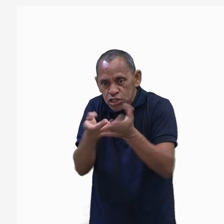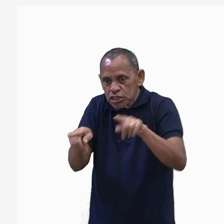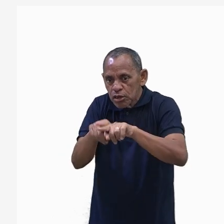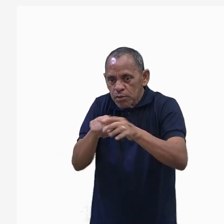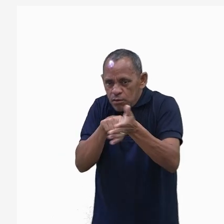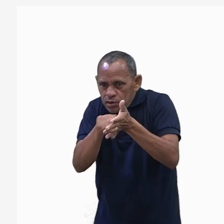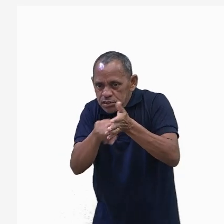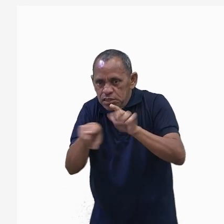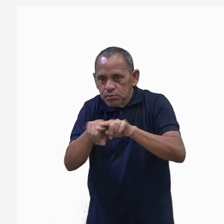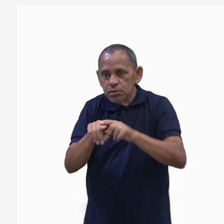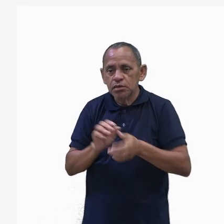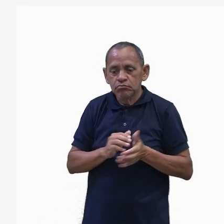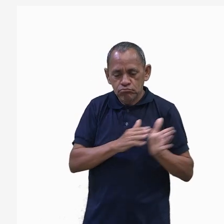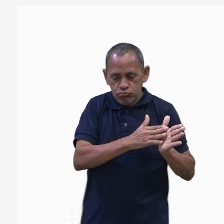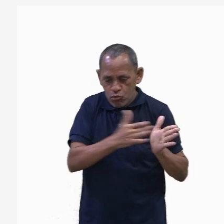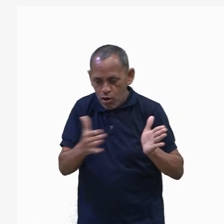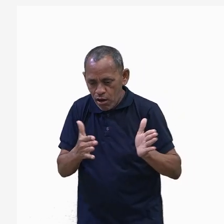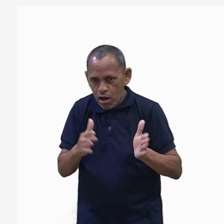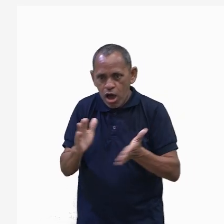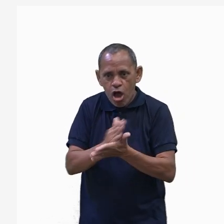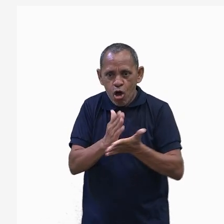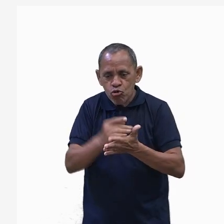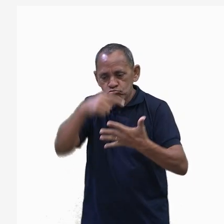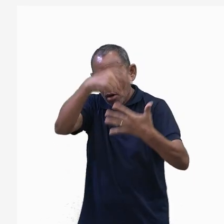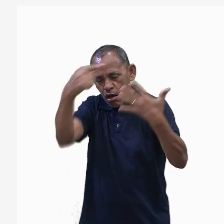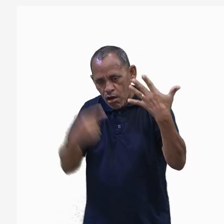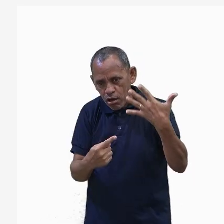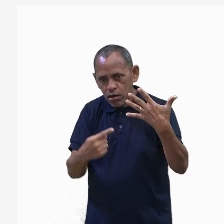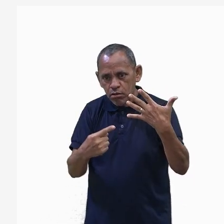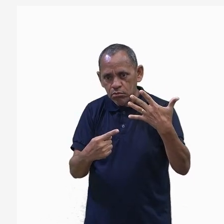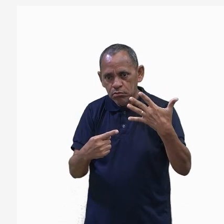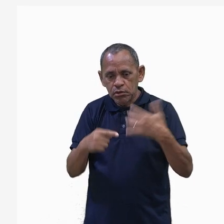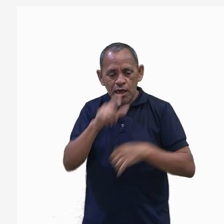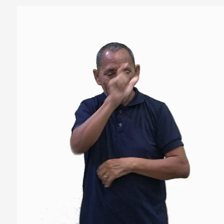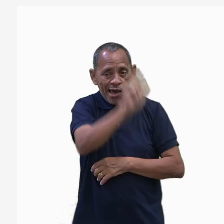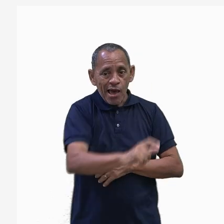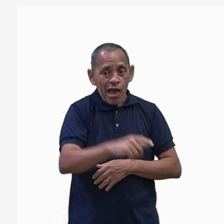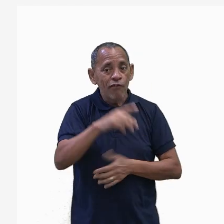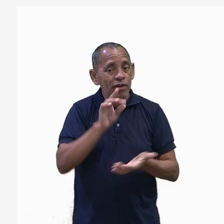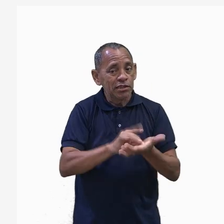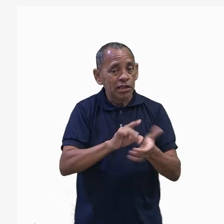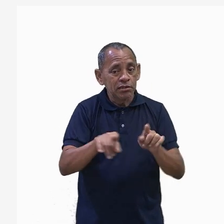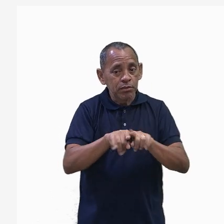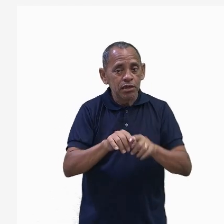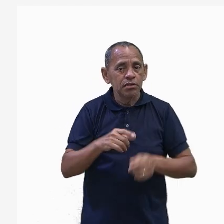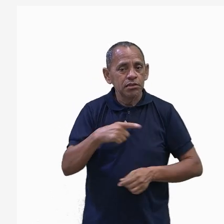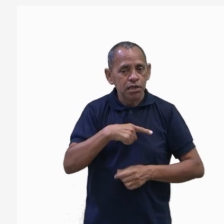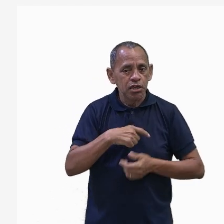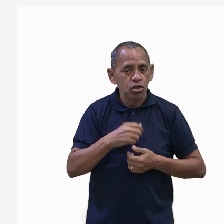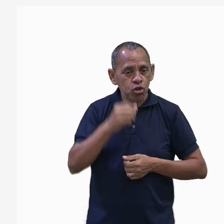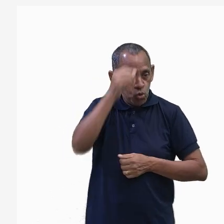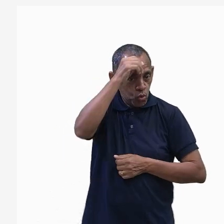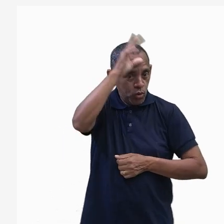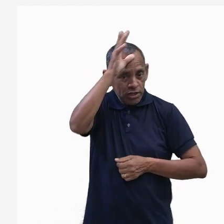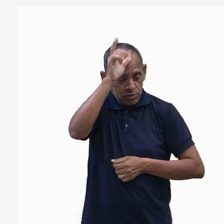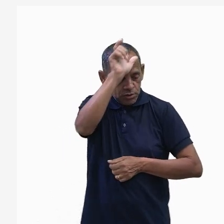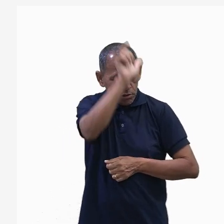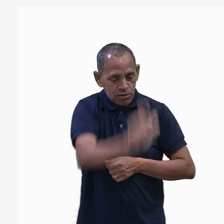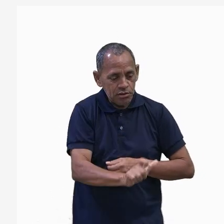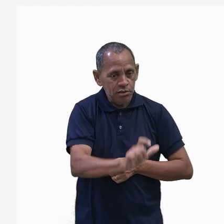fosse uma verdade? Então, a via da verdade de Parmênides é aquela que leva ao conhecimento do